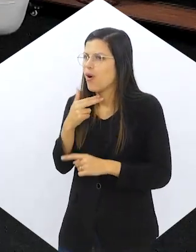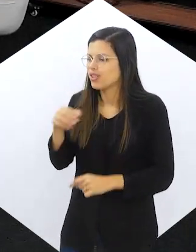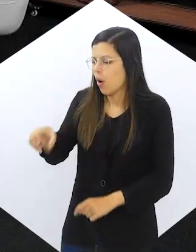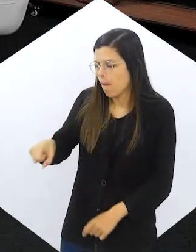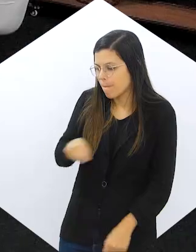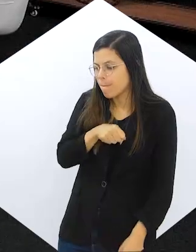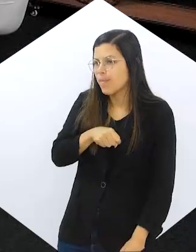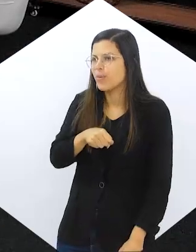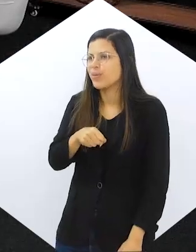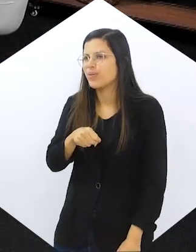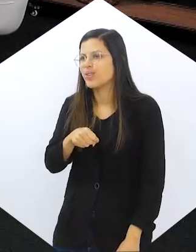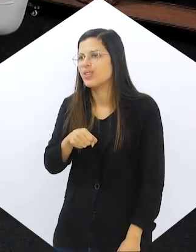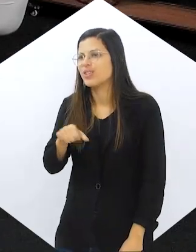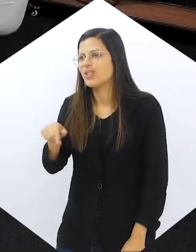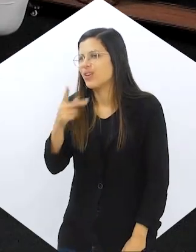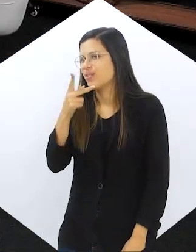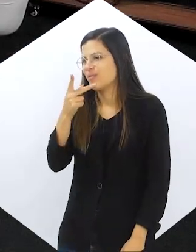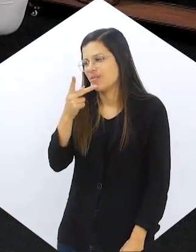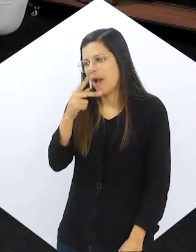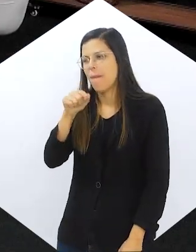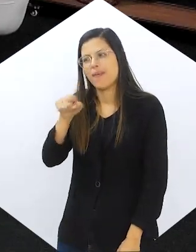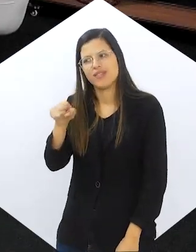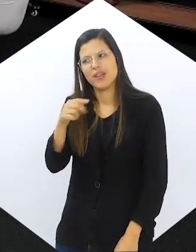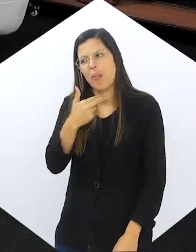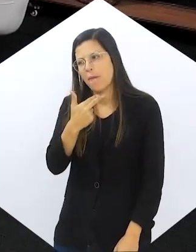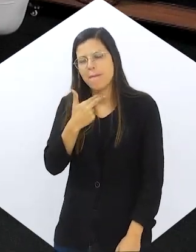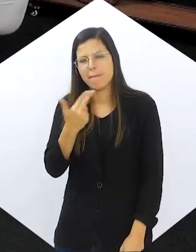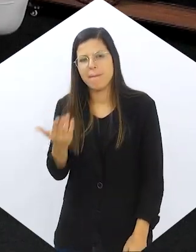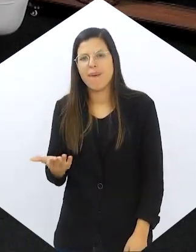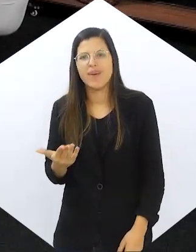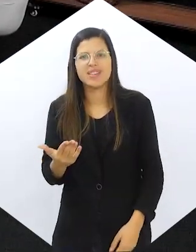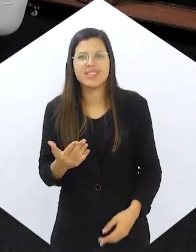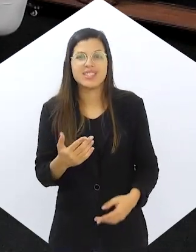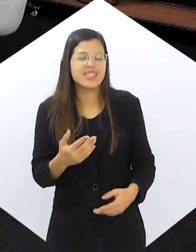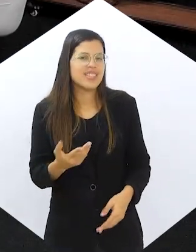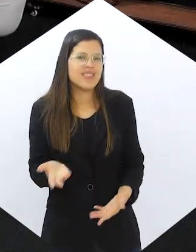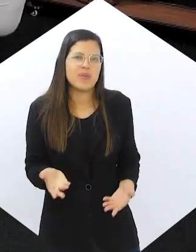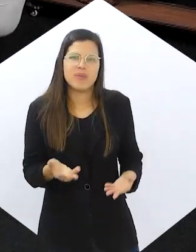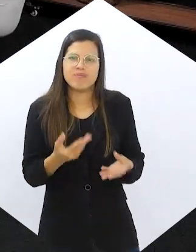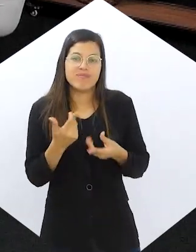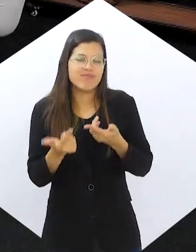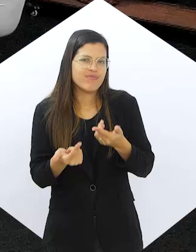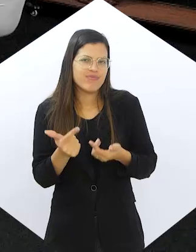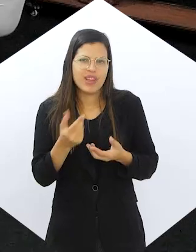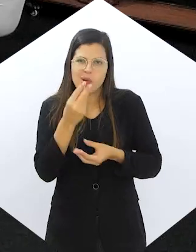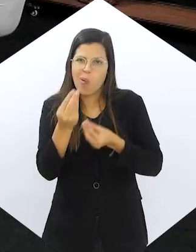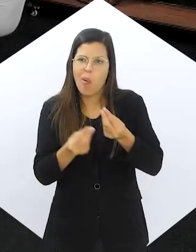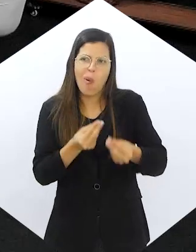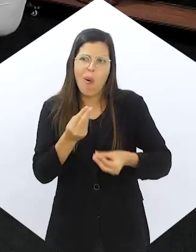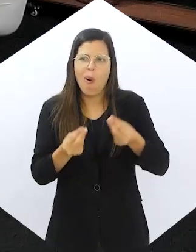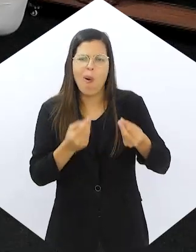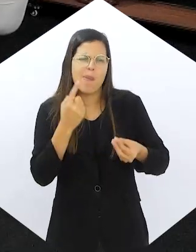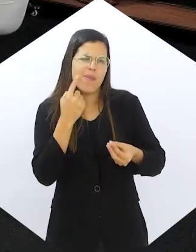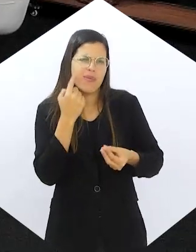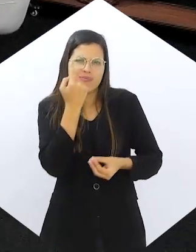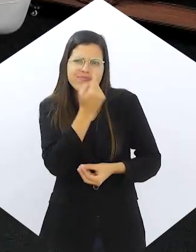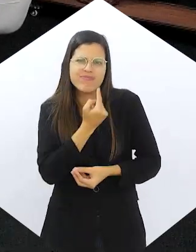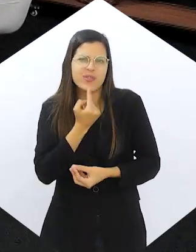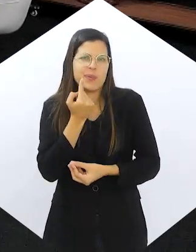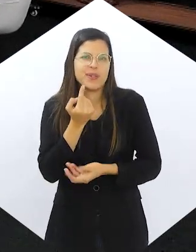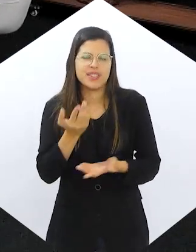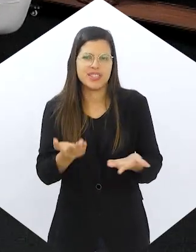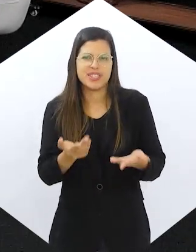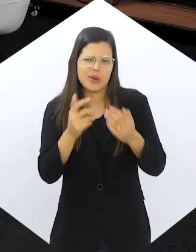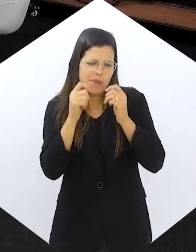e falo ele pra e eu você, deseducadamente, não eu pode mexi nele. Porque Mas, a gente tava gente, falando, é não difícil, tem né? como. Olha a carinha desse